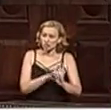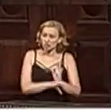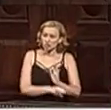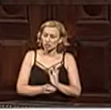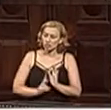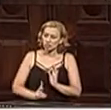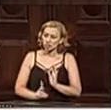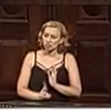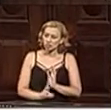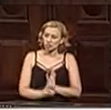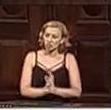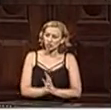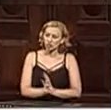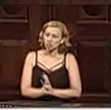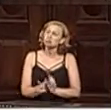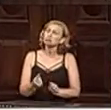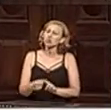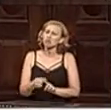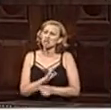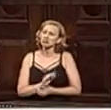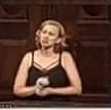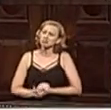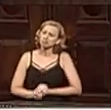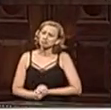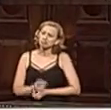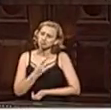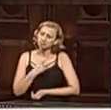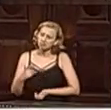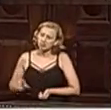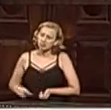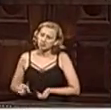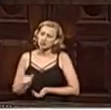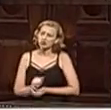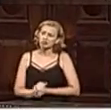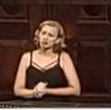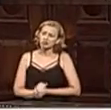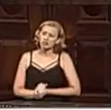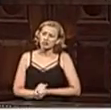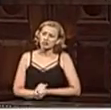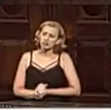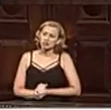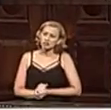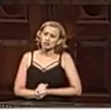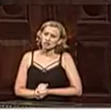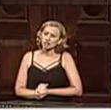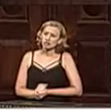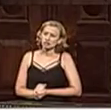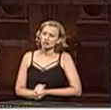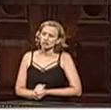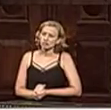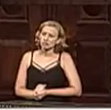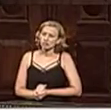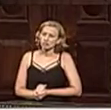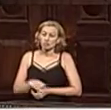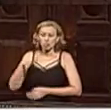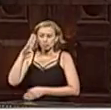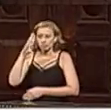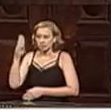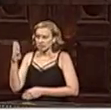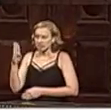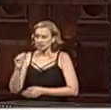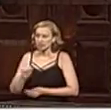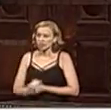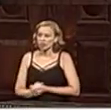UFIR. Por quê, senhor presidente? Por quê? Por vários motivos. O principal deles é